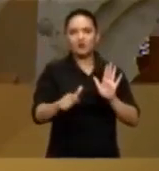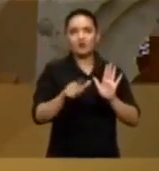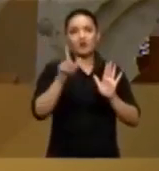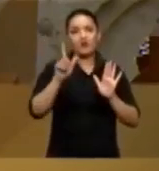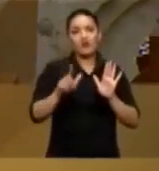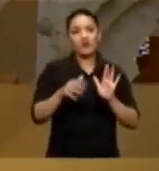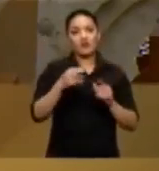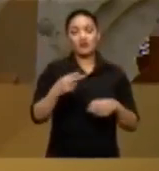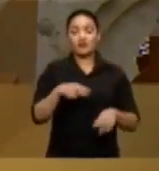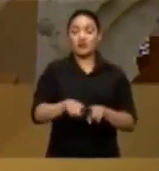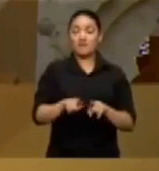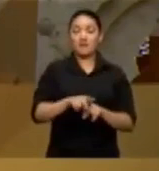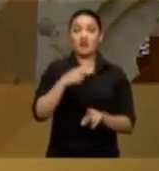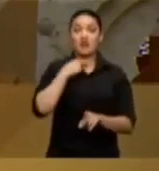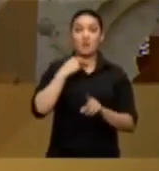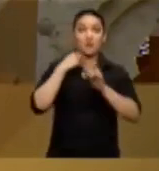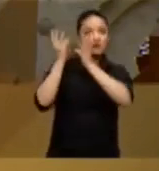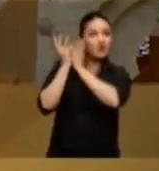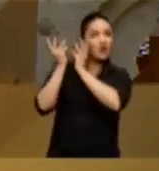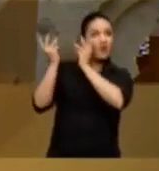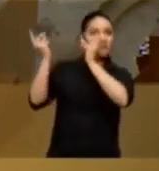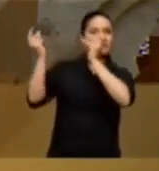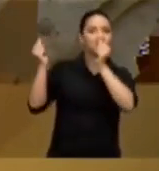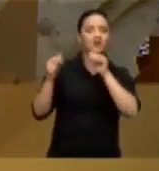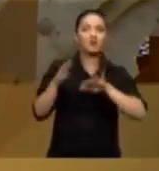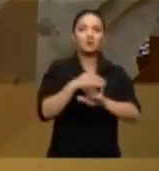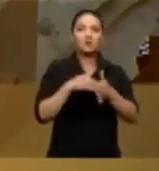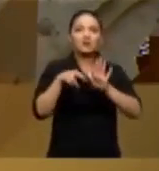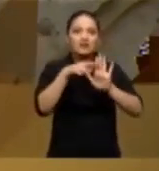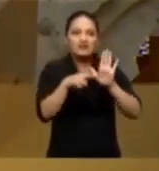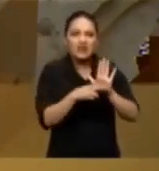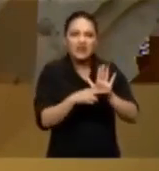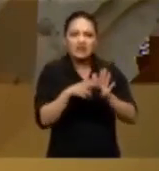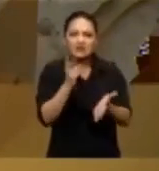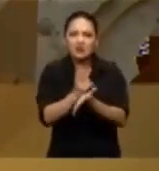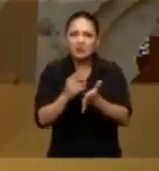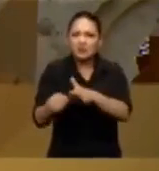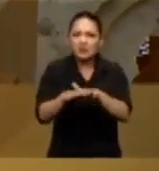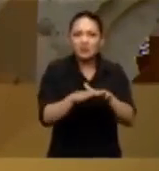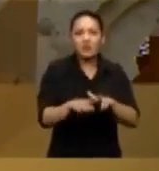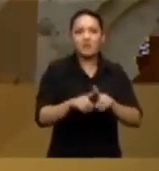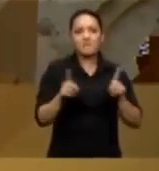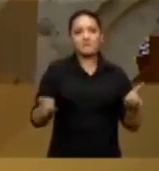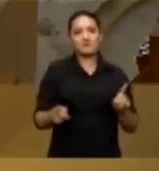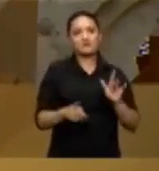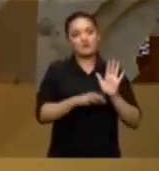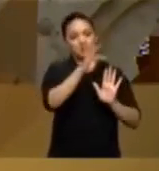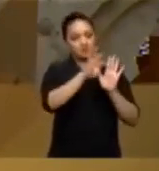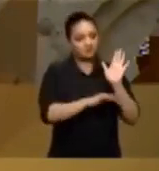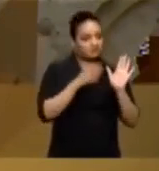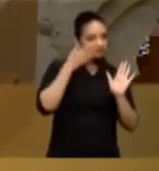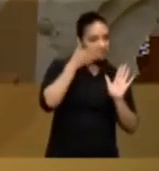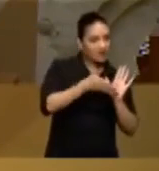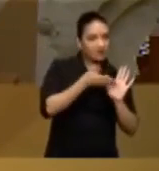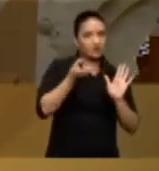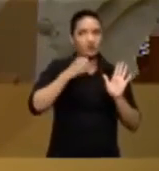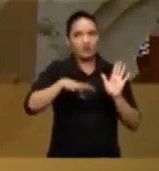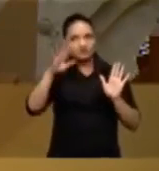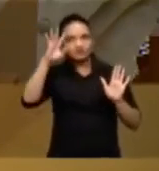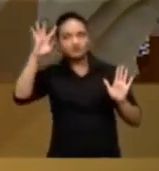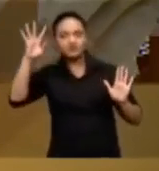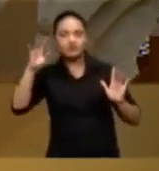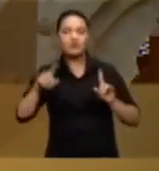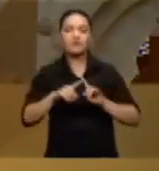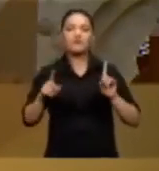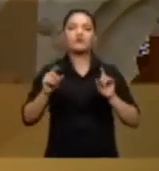se todas as regras de direito devessem receber o mesmo tratamento, seja pela letra, seja pelo espírito, em favor